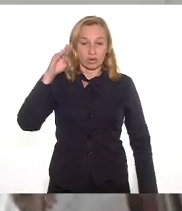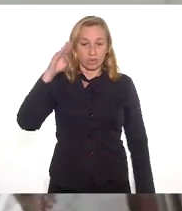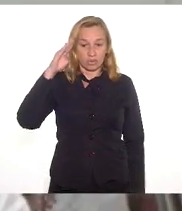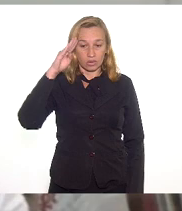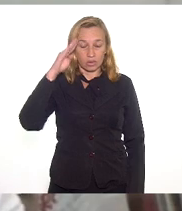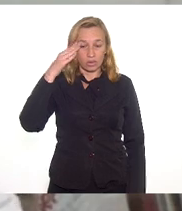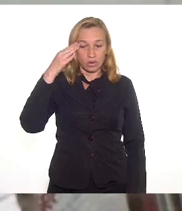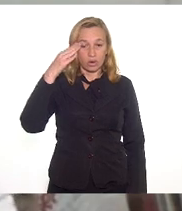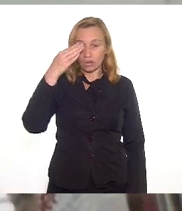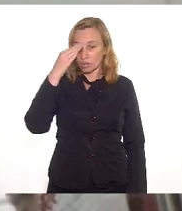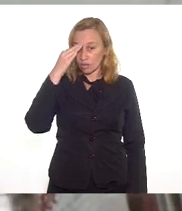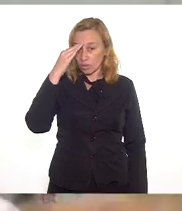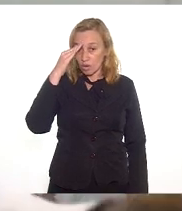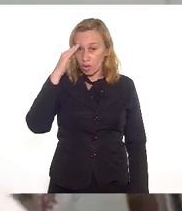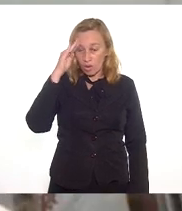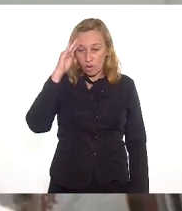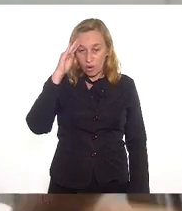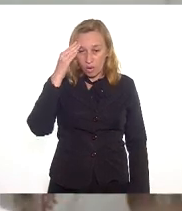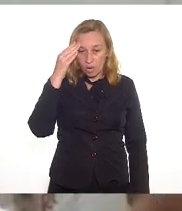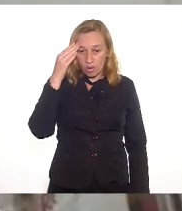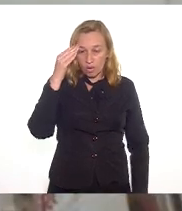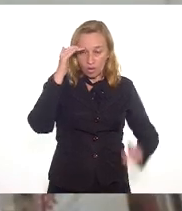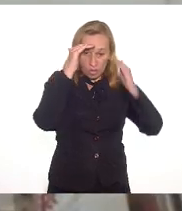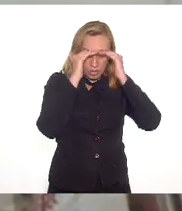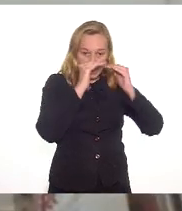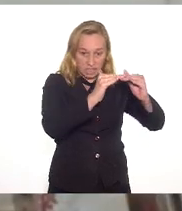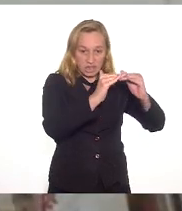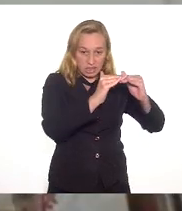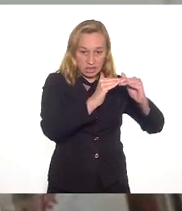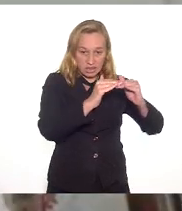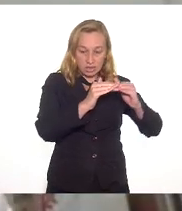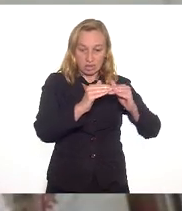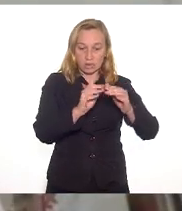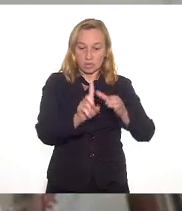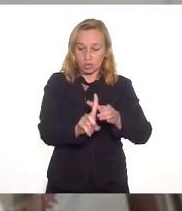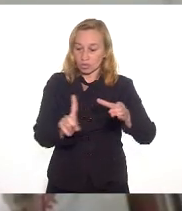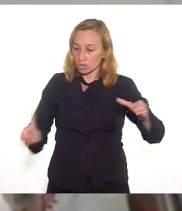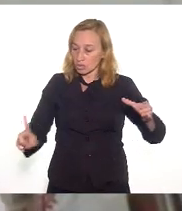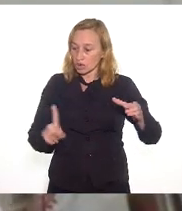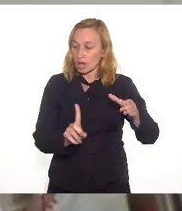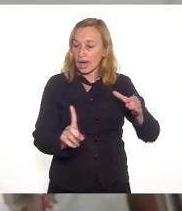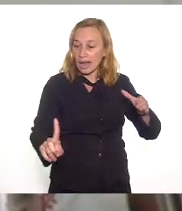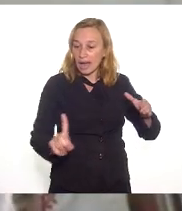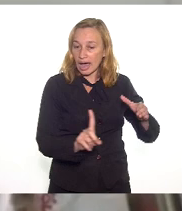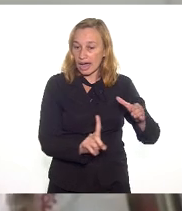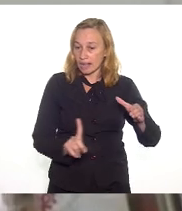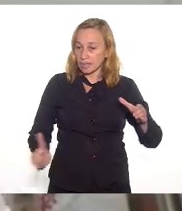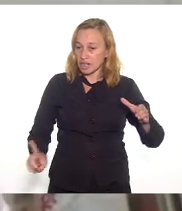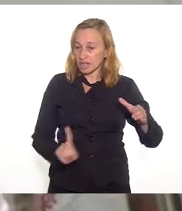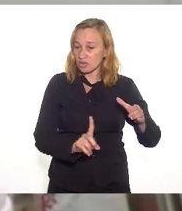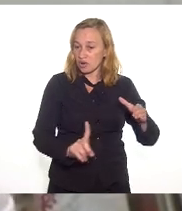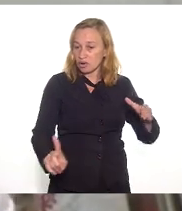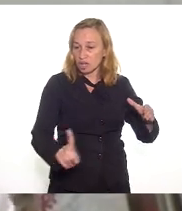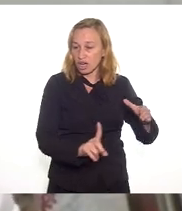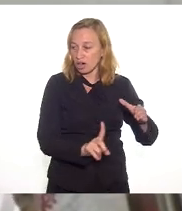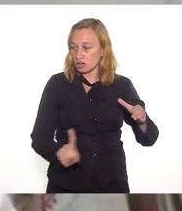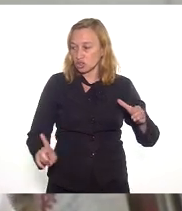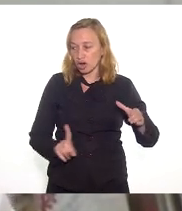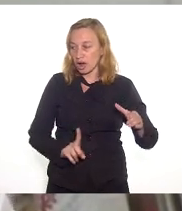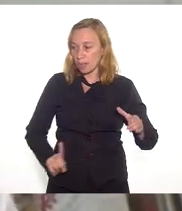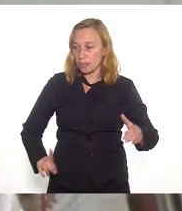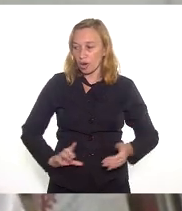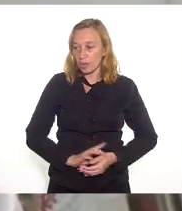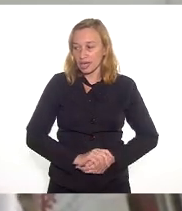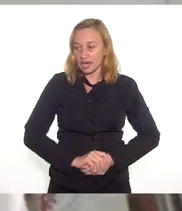distanciamento. Fica muito claro isso na fotografia, as crianças respeitando na forma o distanciamento. A